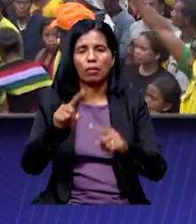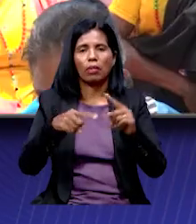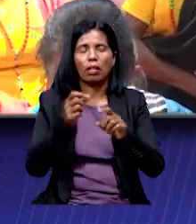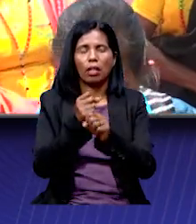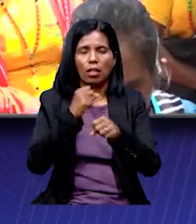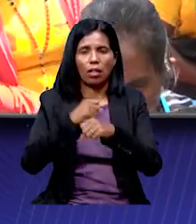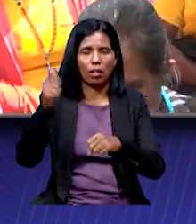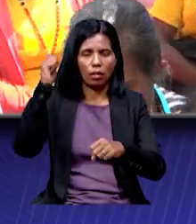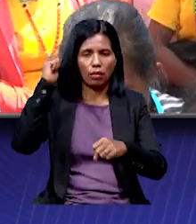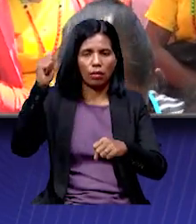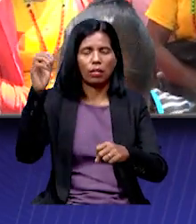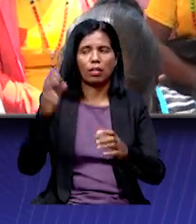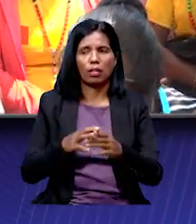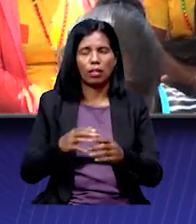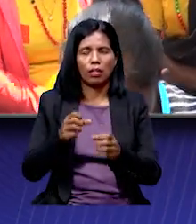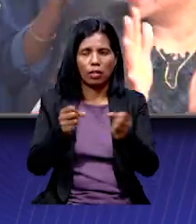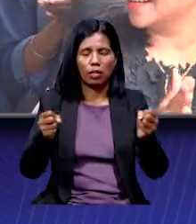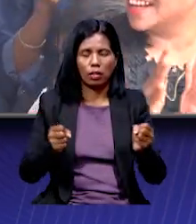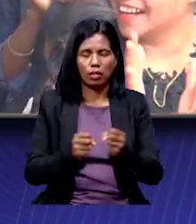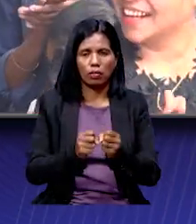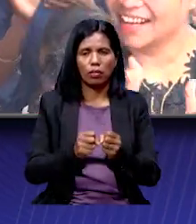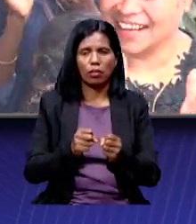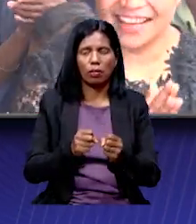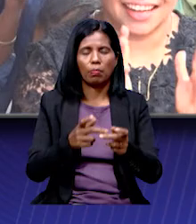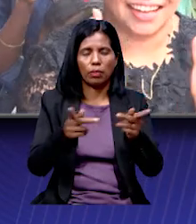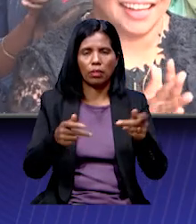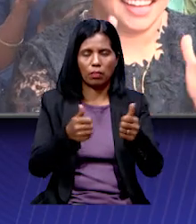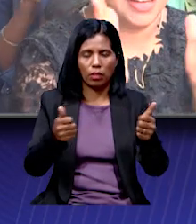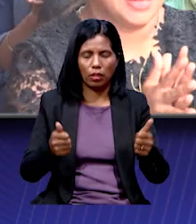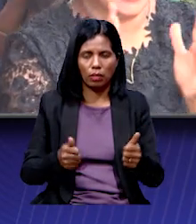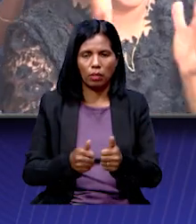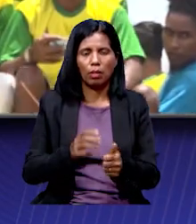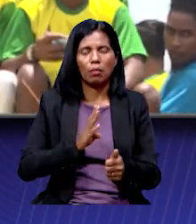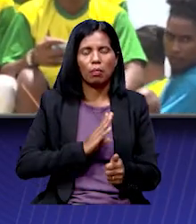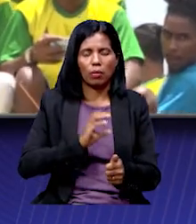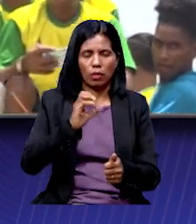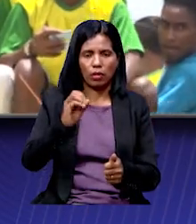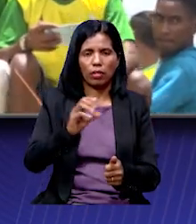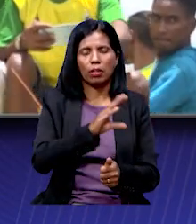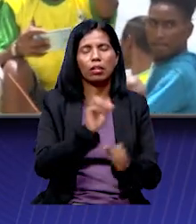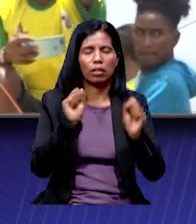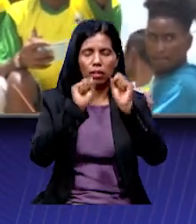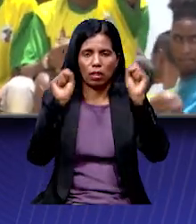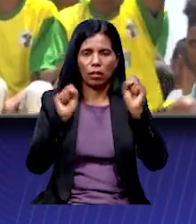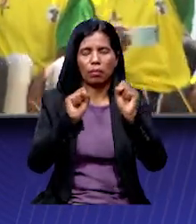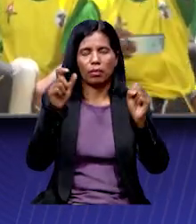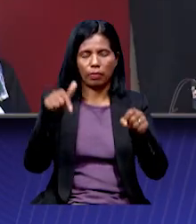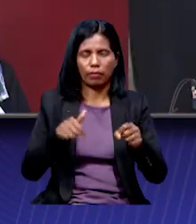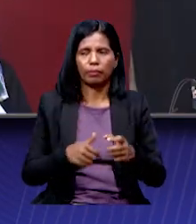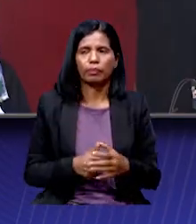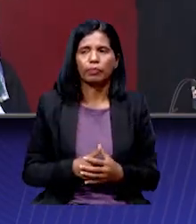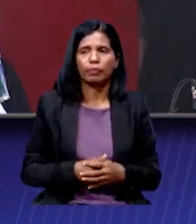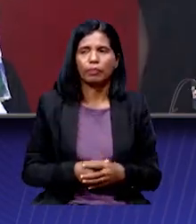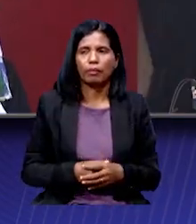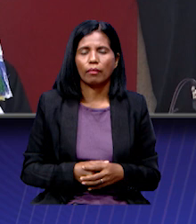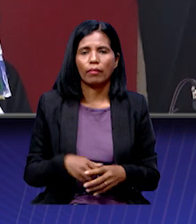lá a campanha presidencial e a suco Raubá, posto administrativo Bonaro, município Bonaro, sábado, né? A área prioritária ainda, né? Bem,